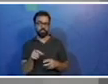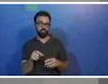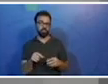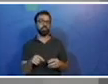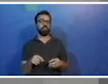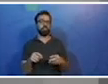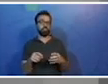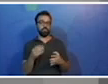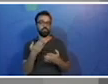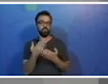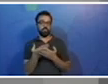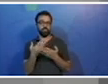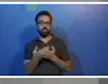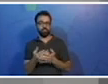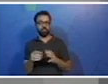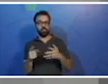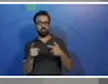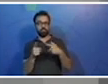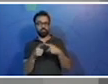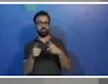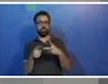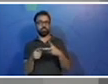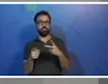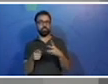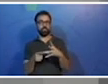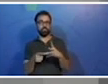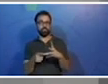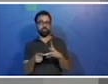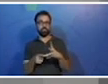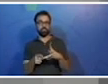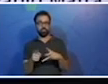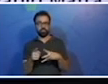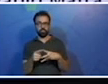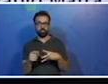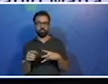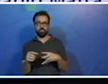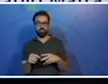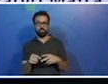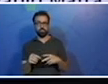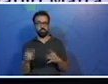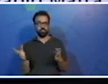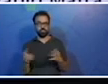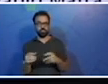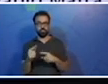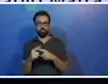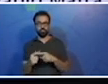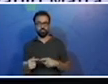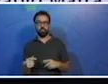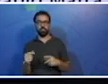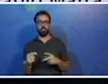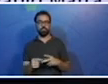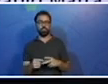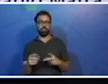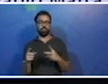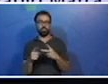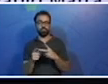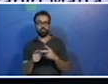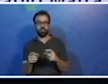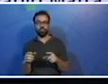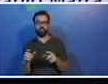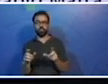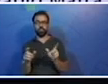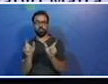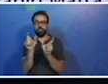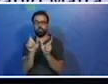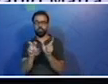videoaulas passadas do presente simples, de tempos presentes, né, que é o presente simples, a videoaula de advérbio e a videoaula